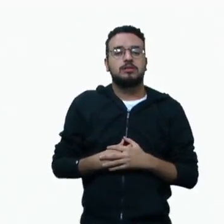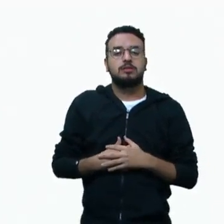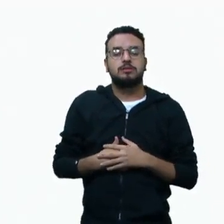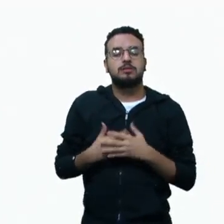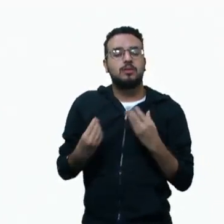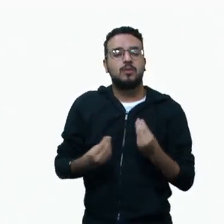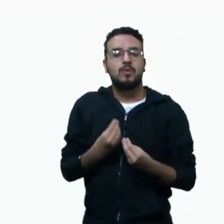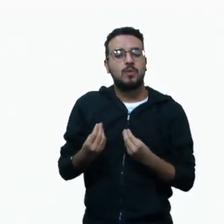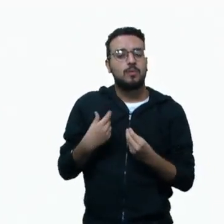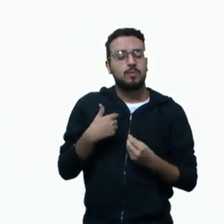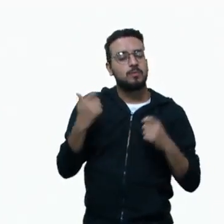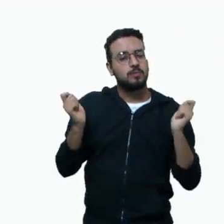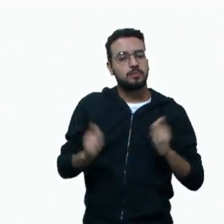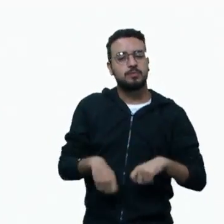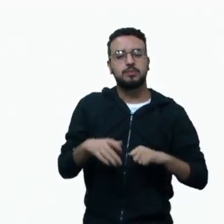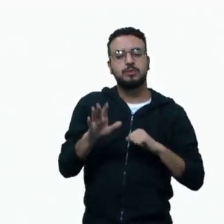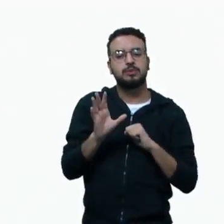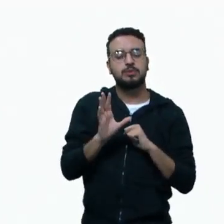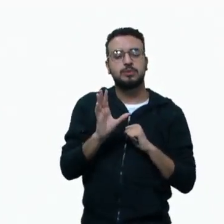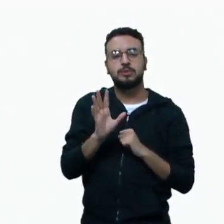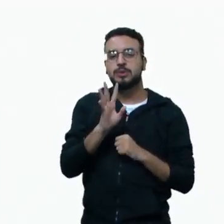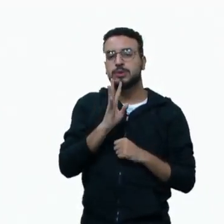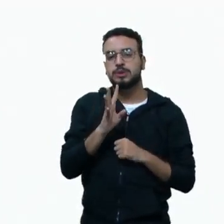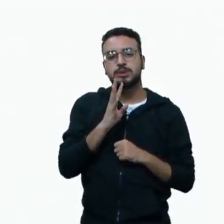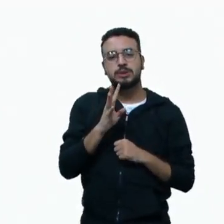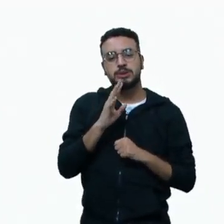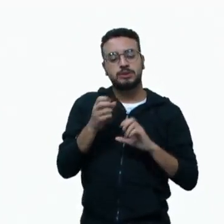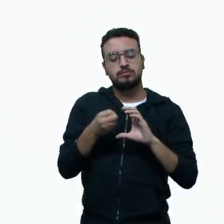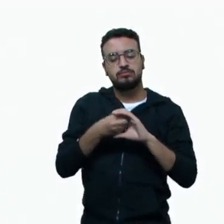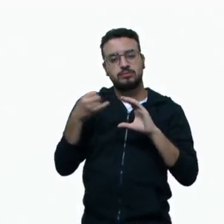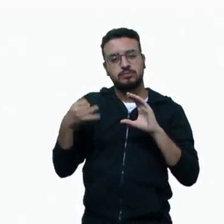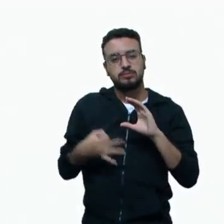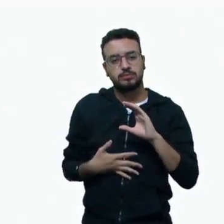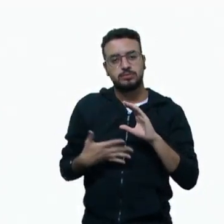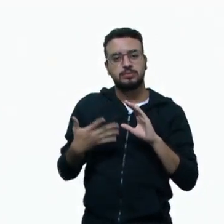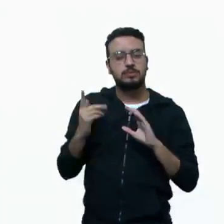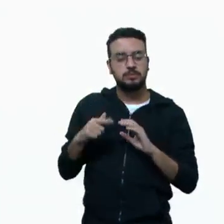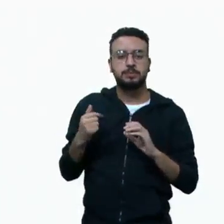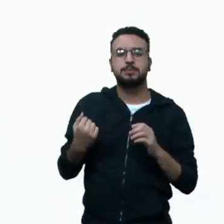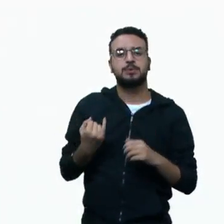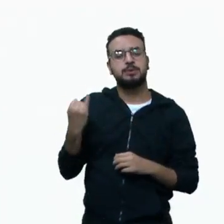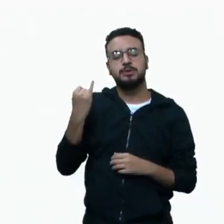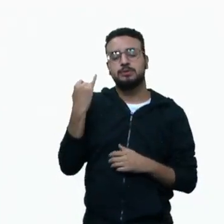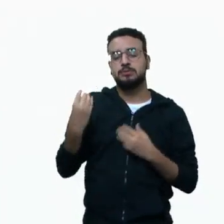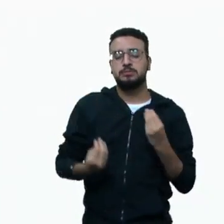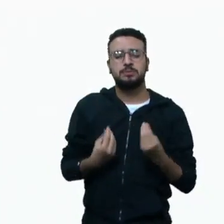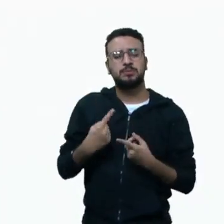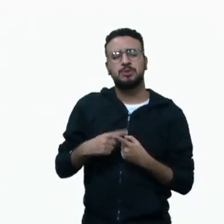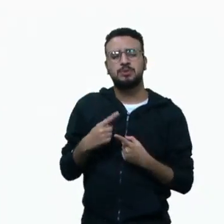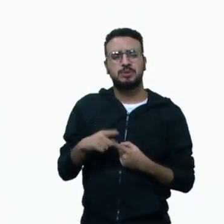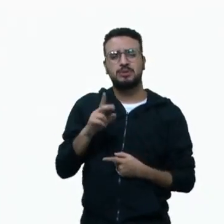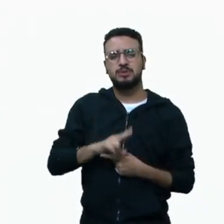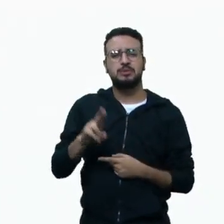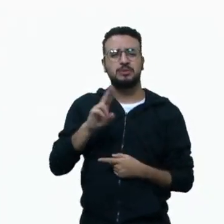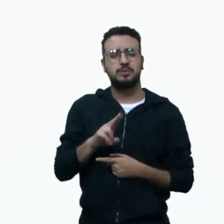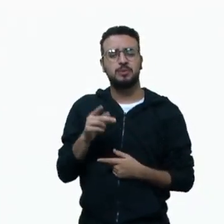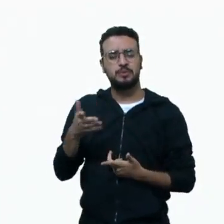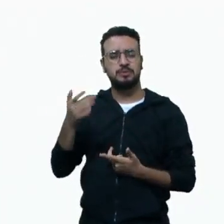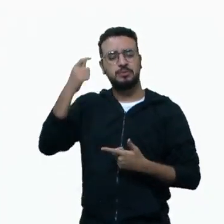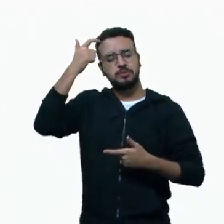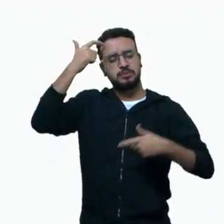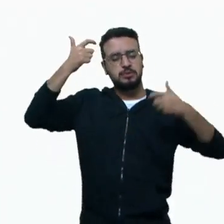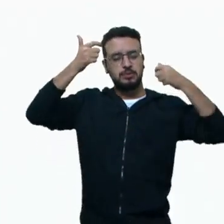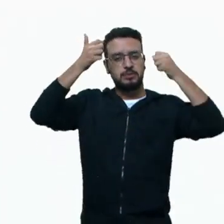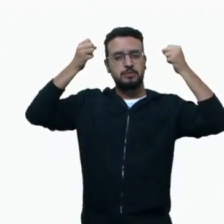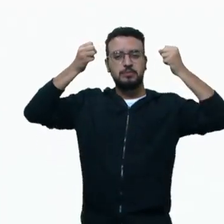como conhecer as características desse sistema é importante. Para que eu vou utilizar esse sistema,